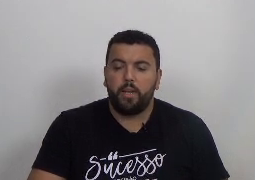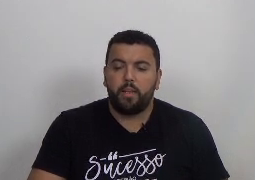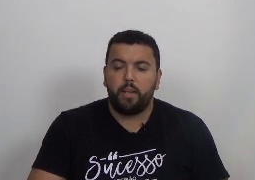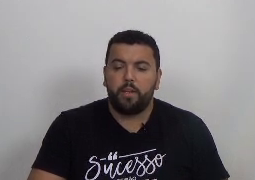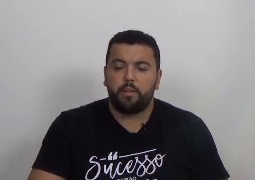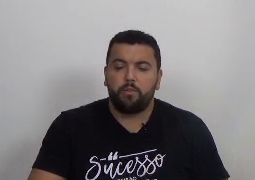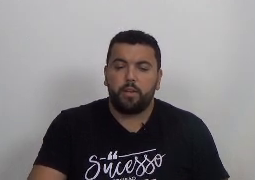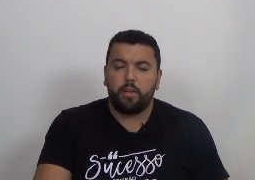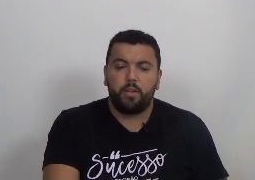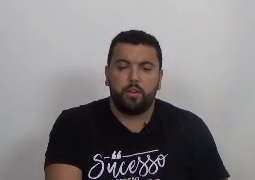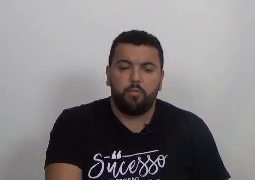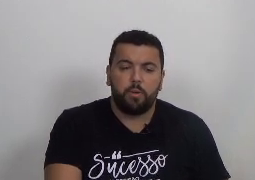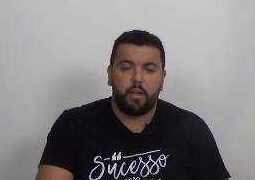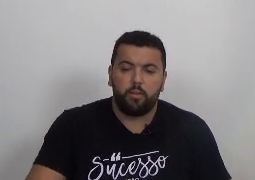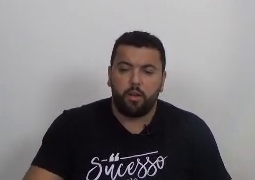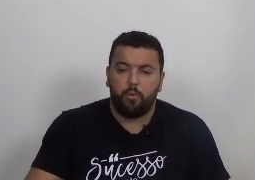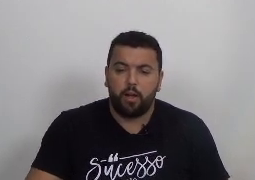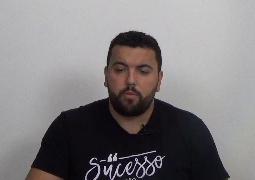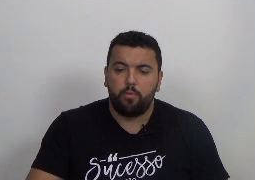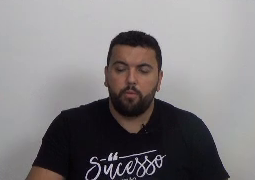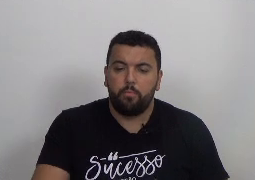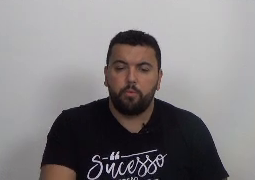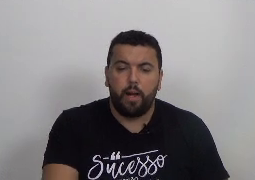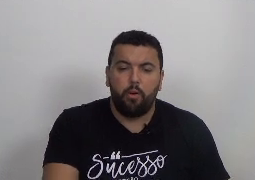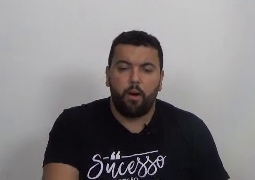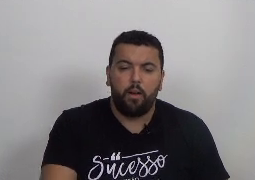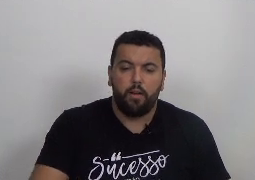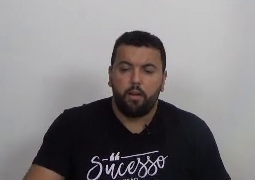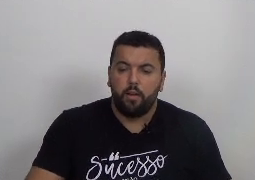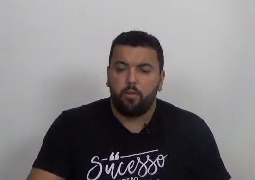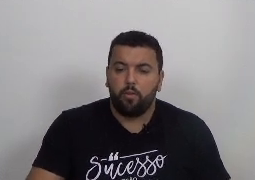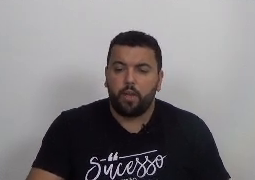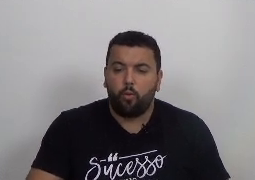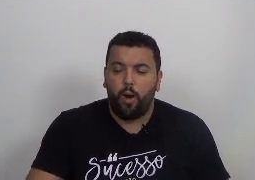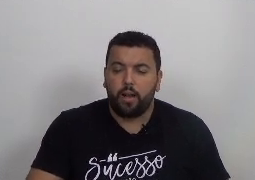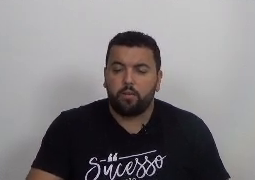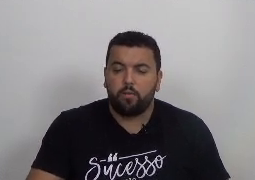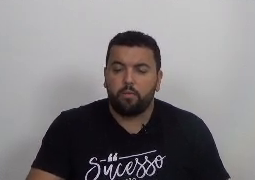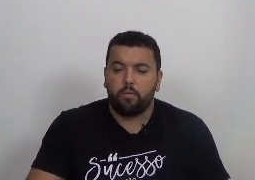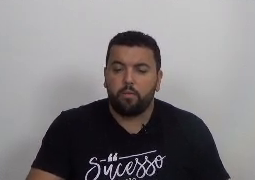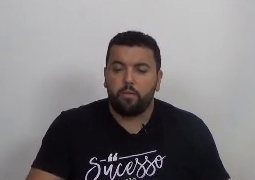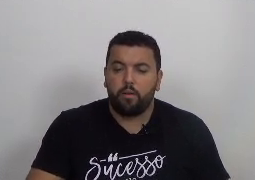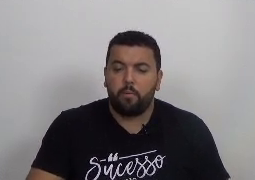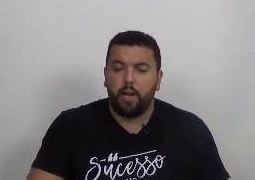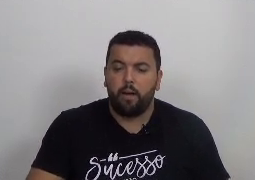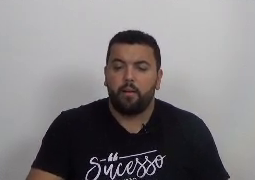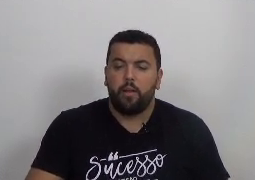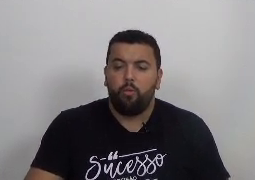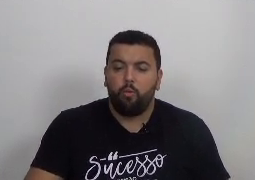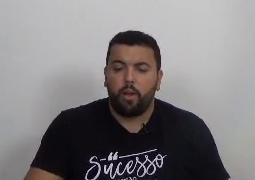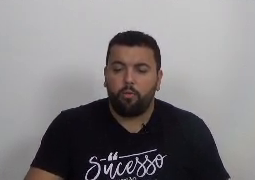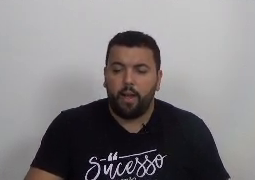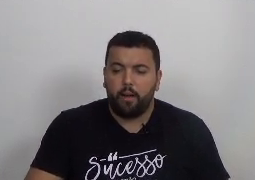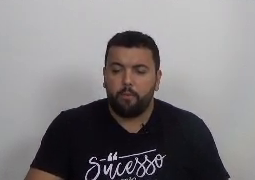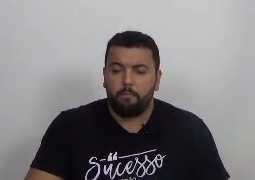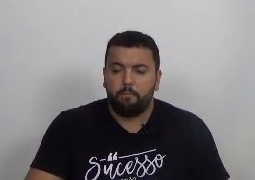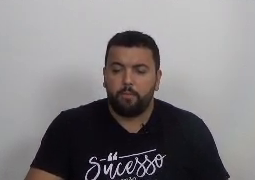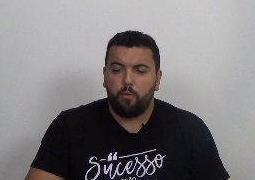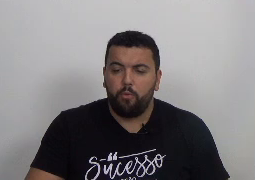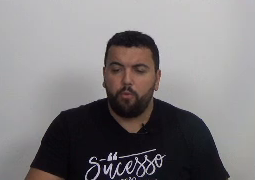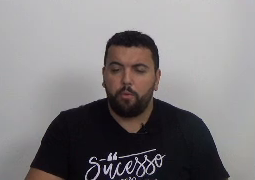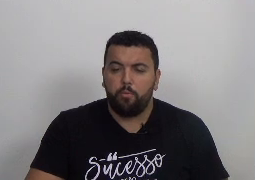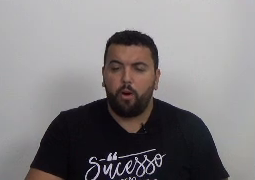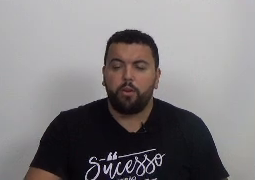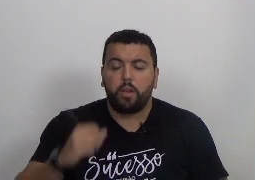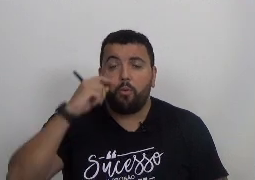maior do que 3 do que três não vou botar o que quatro um número maior do que quatro toma o que eu